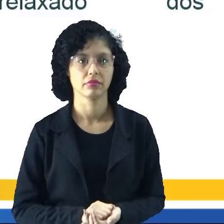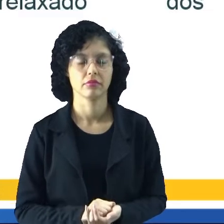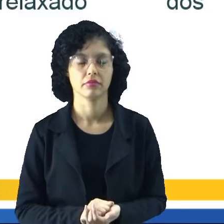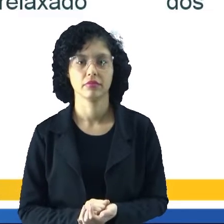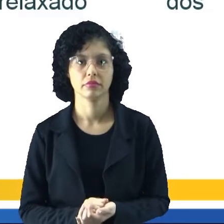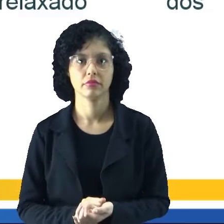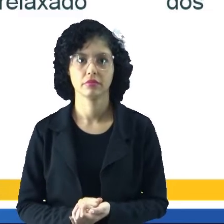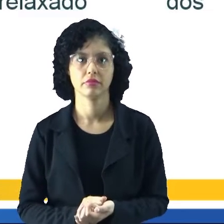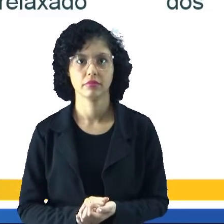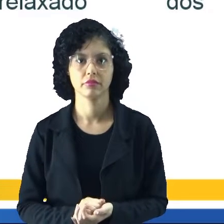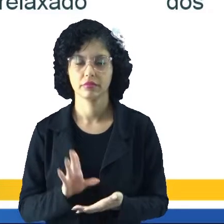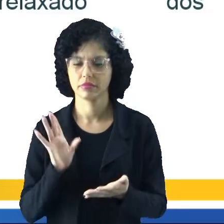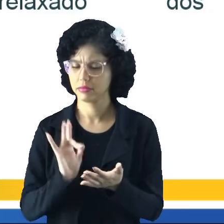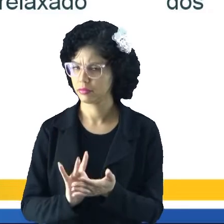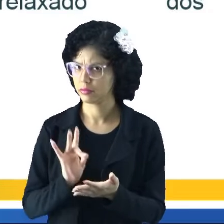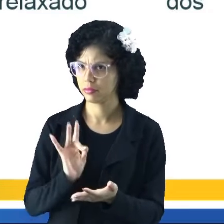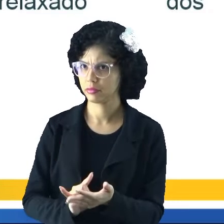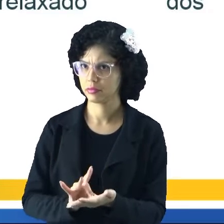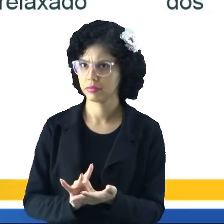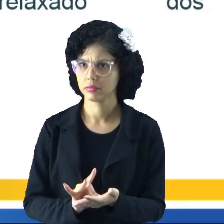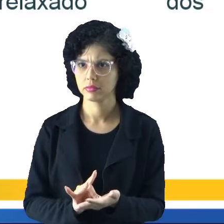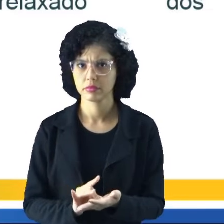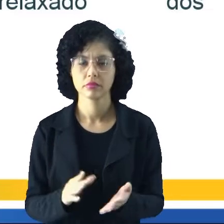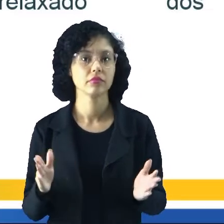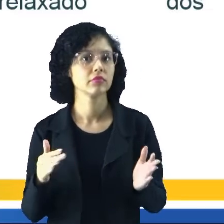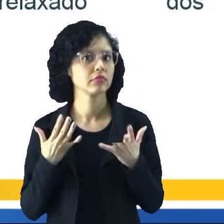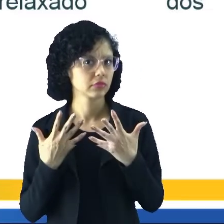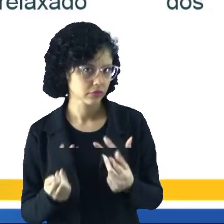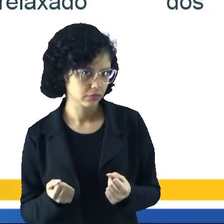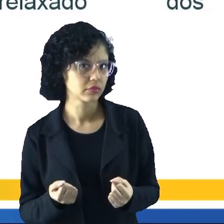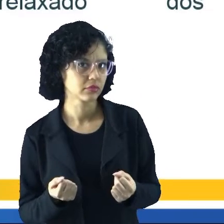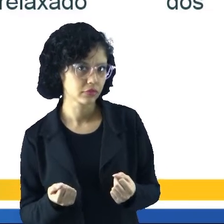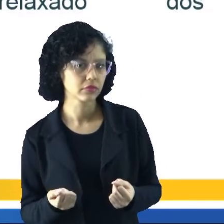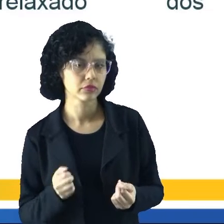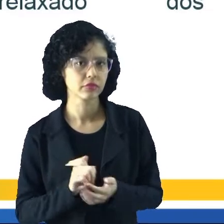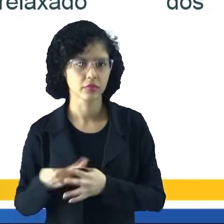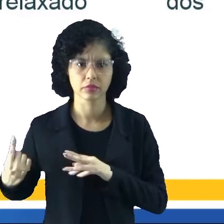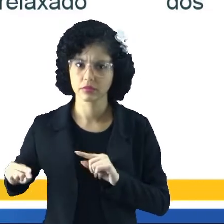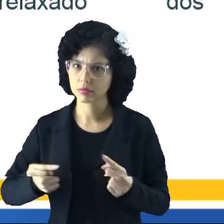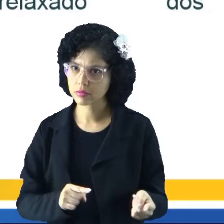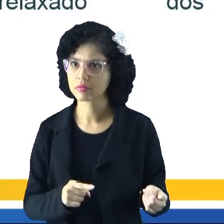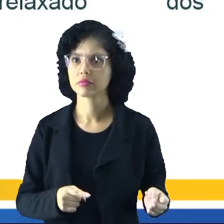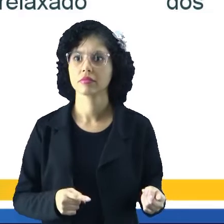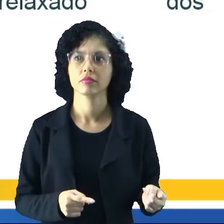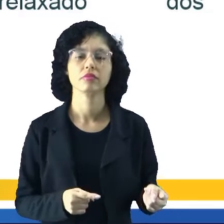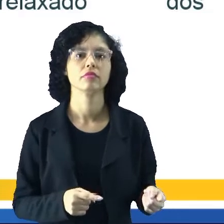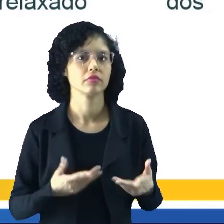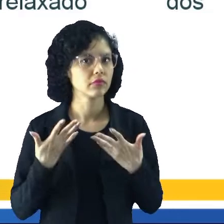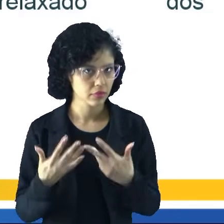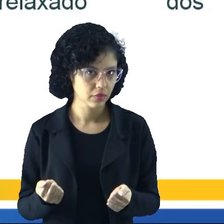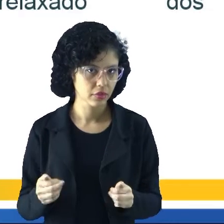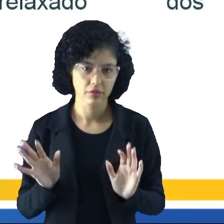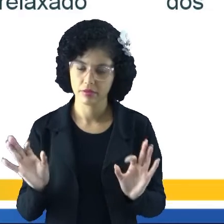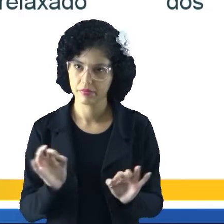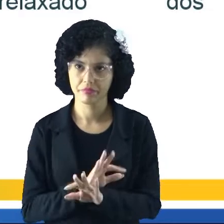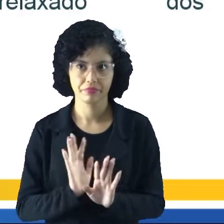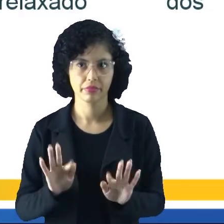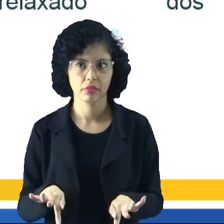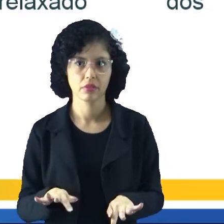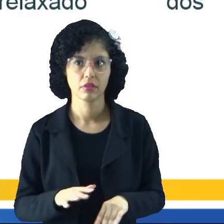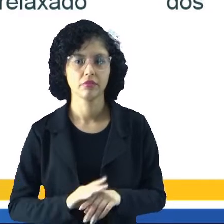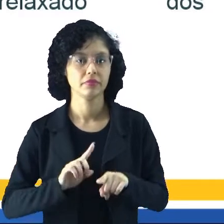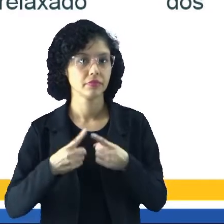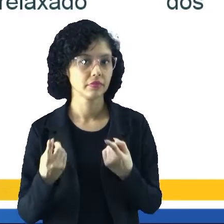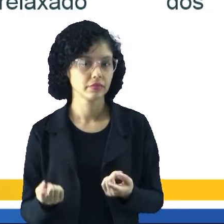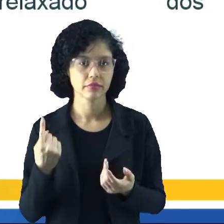né? Na verdade, há até uma aceitação, né? O cara desafia ao duelo e ele aceita, de pronto.